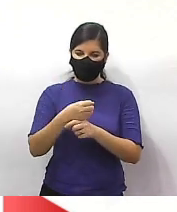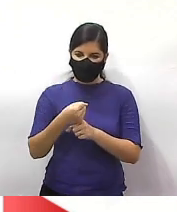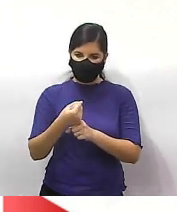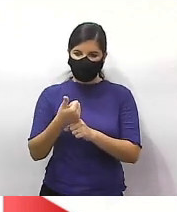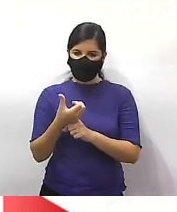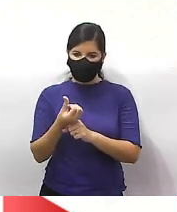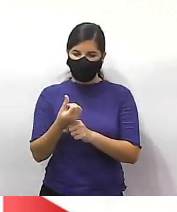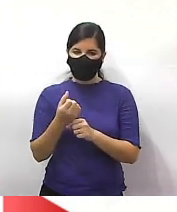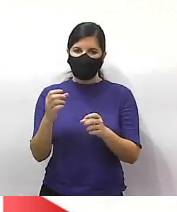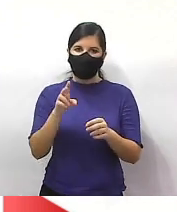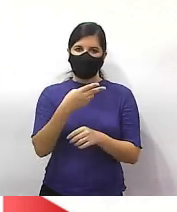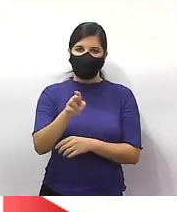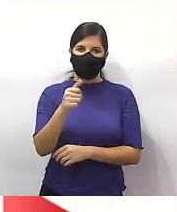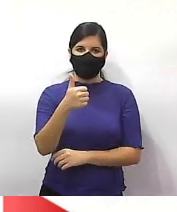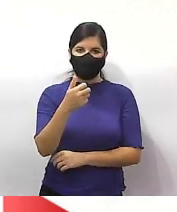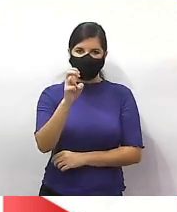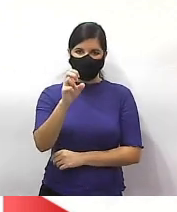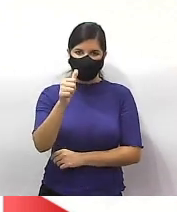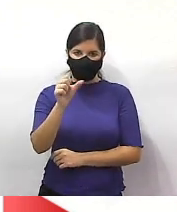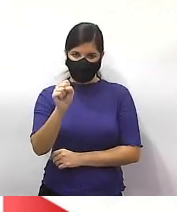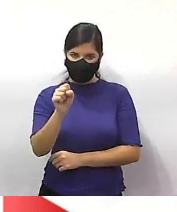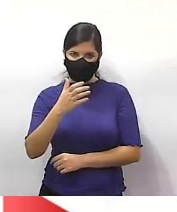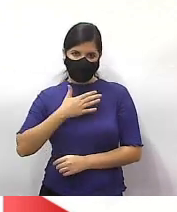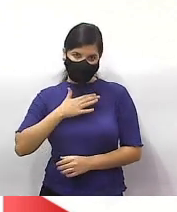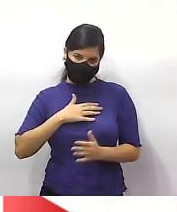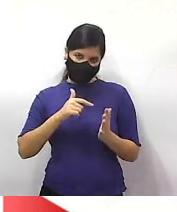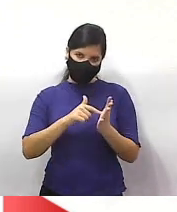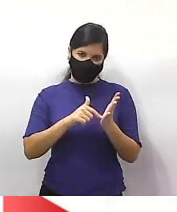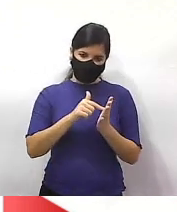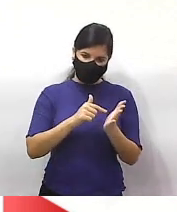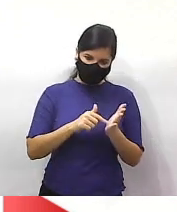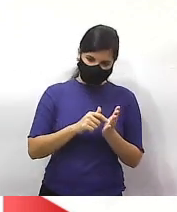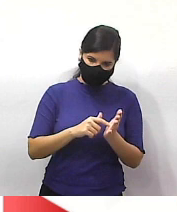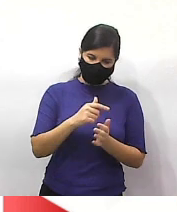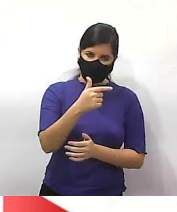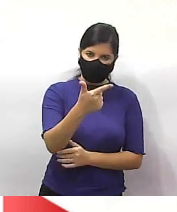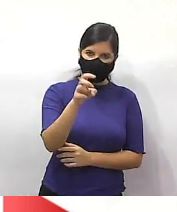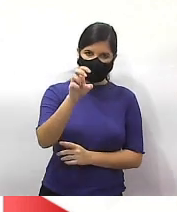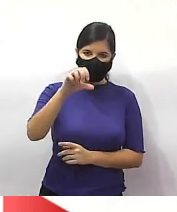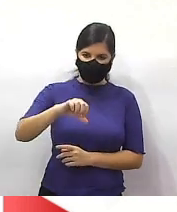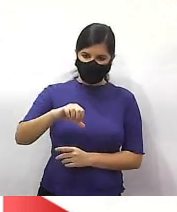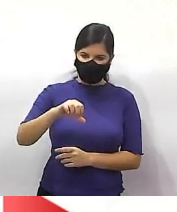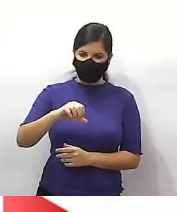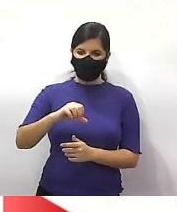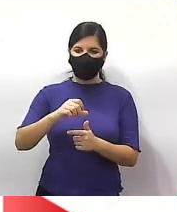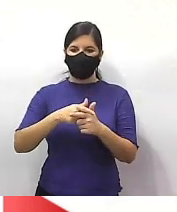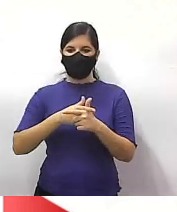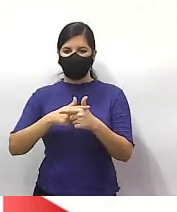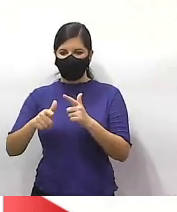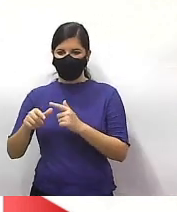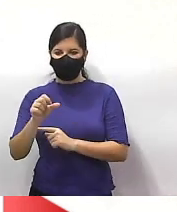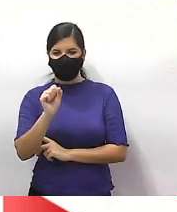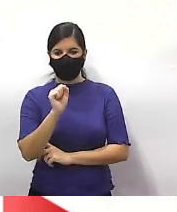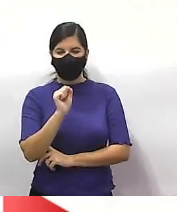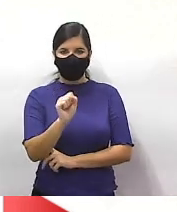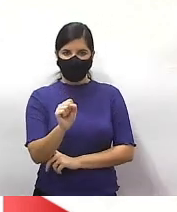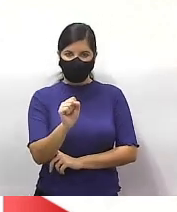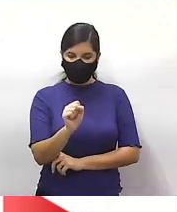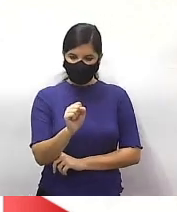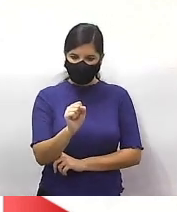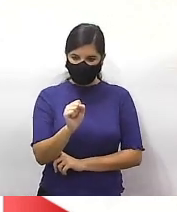igual a 518 na minha calculadora. Assim como 259, sendo